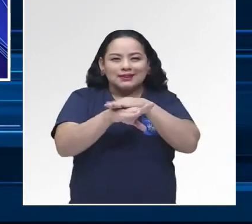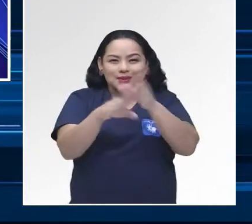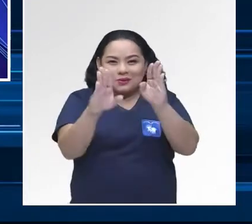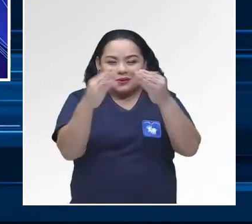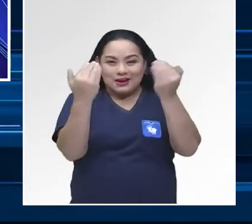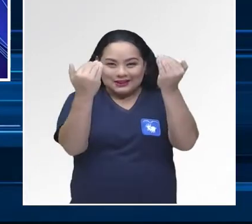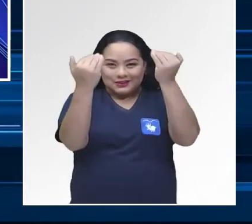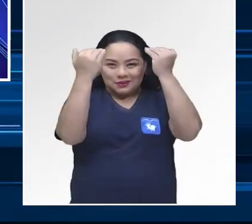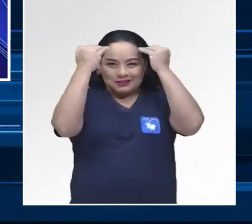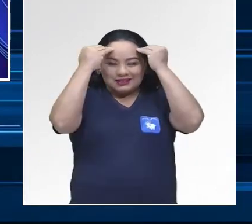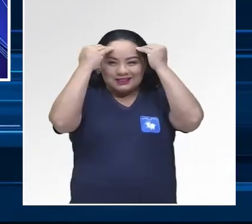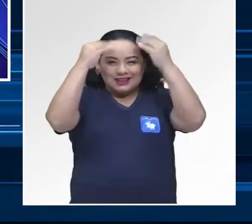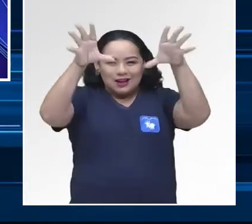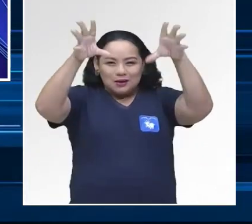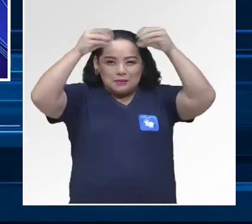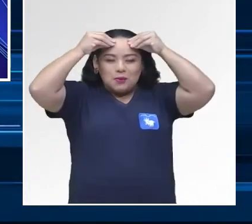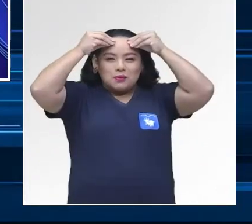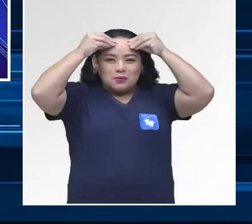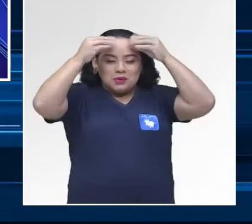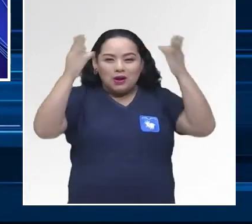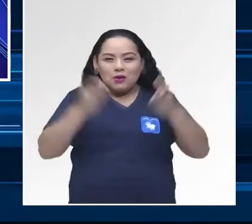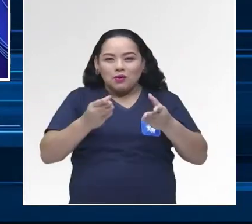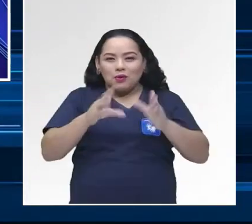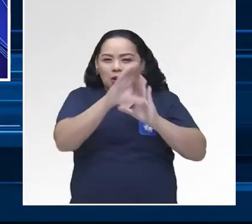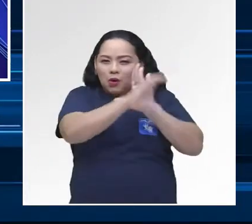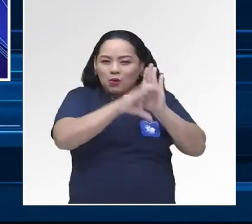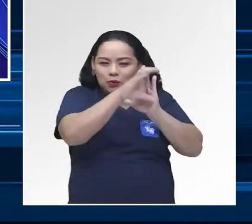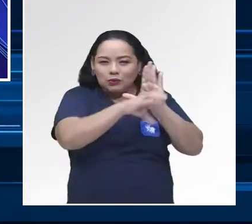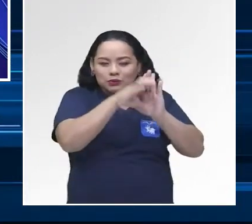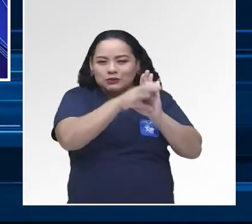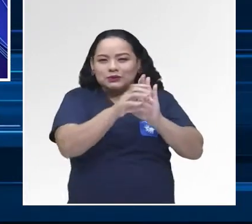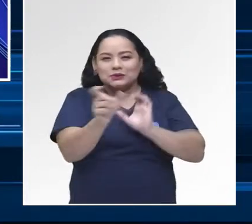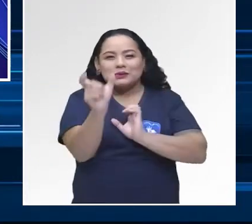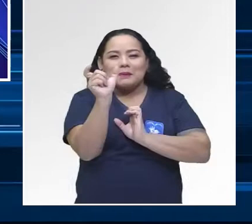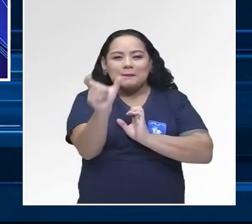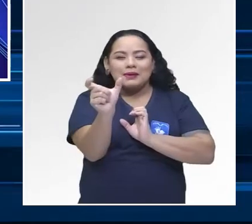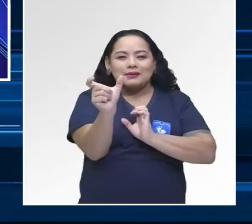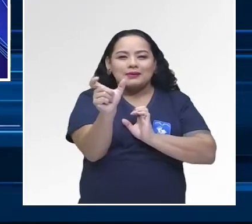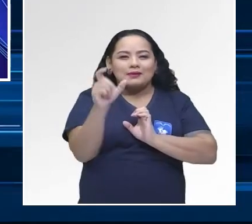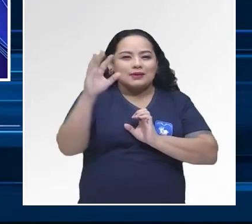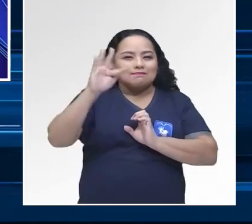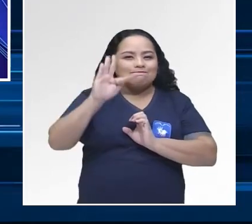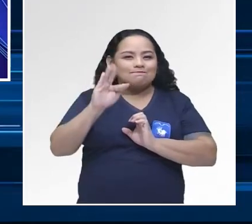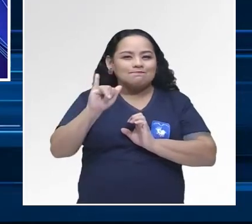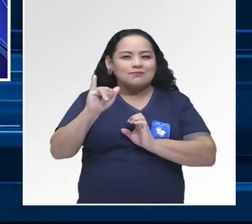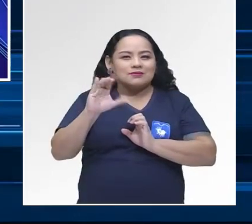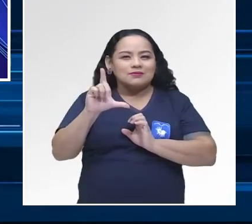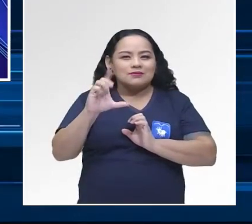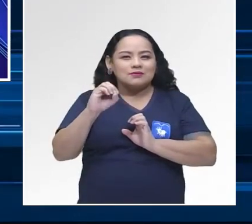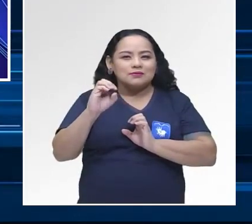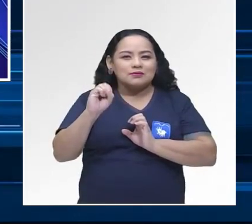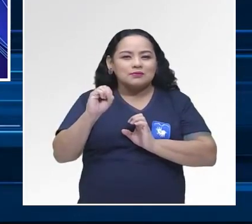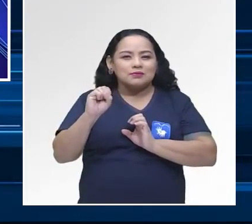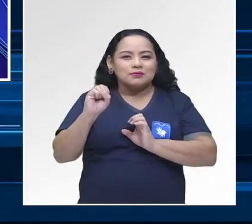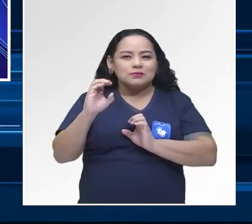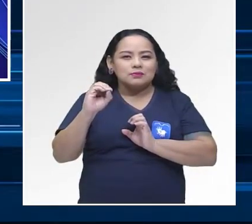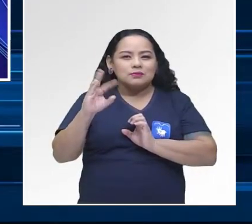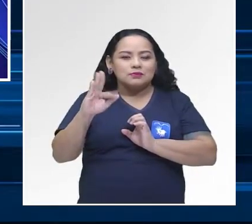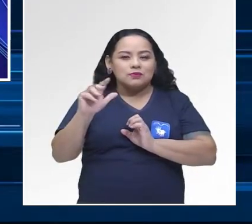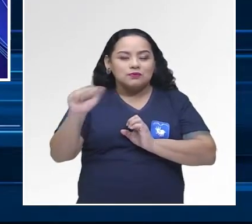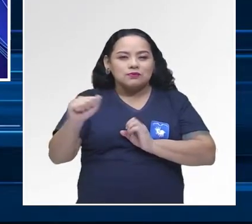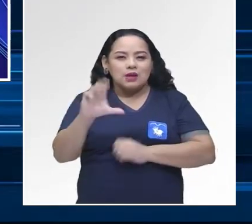Sobre o conceito etimológico, originário da palavra filosofia. É isso, amor à